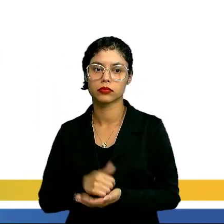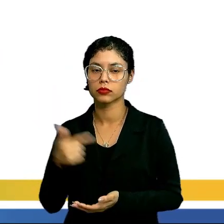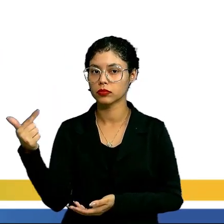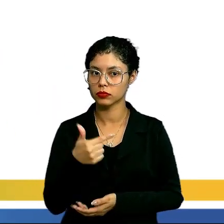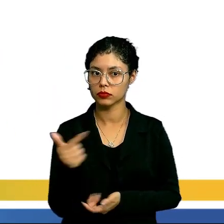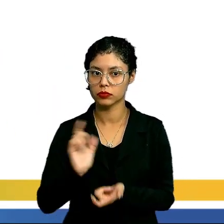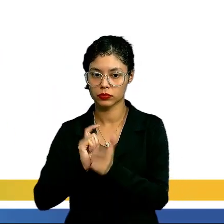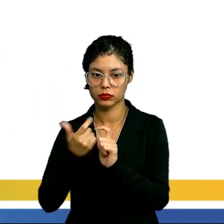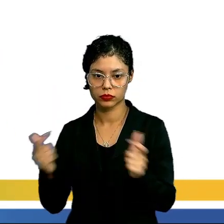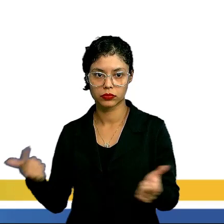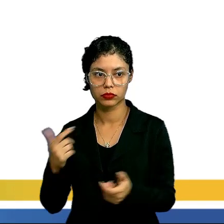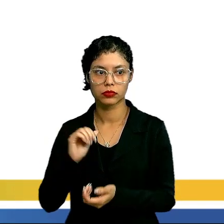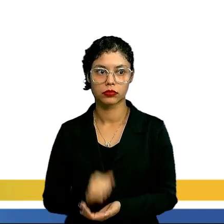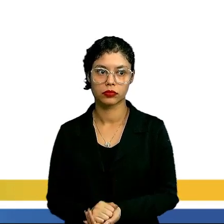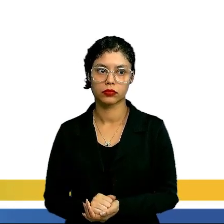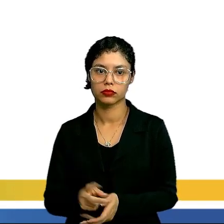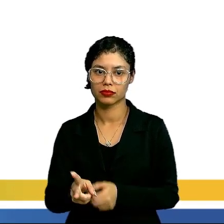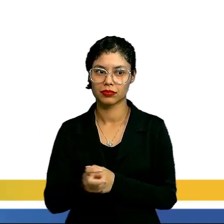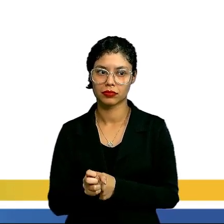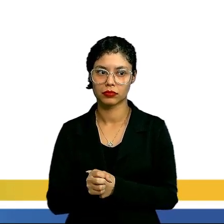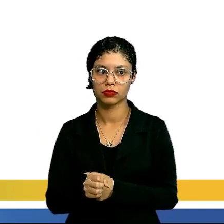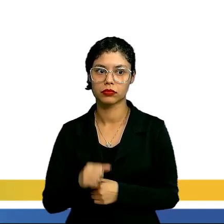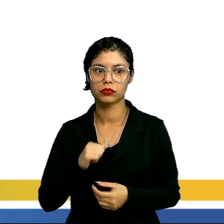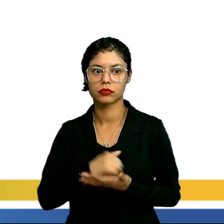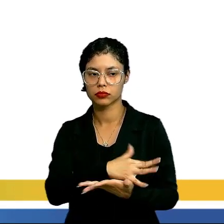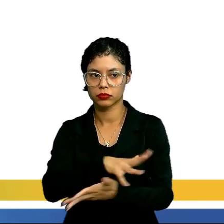Brasil se tornou o segundo maior